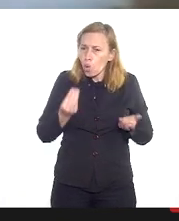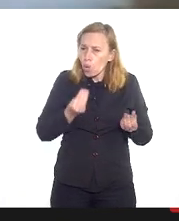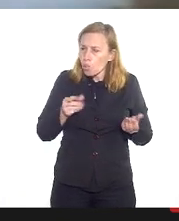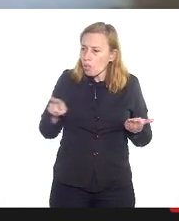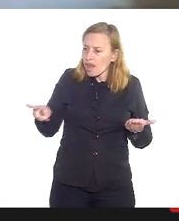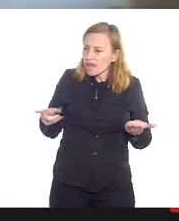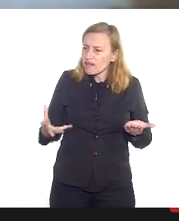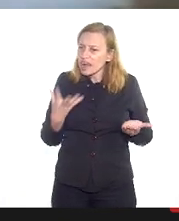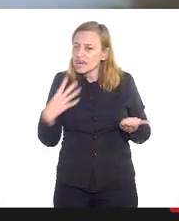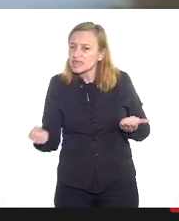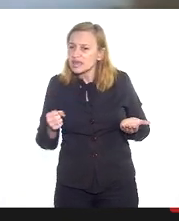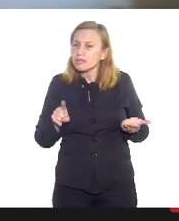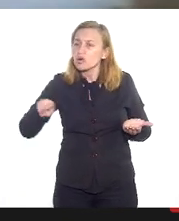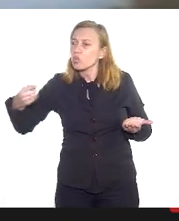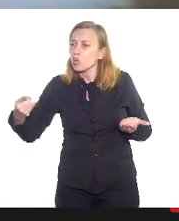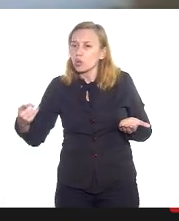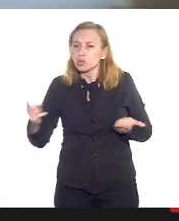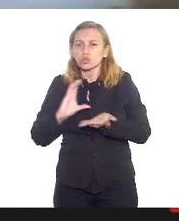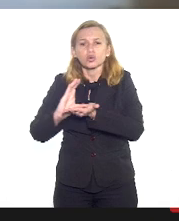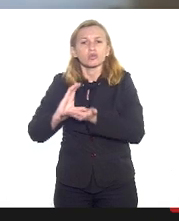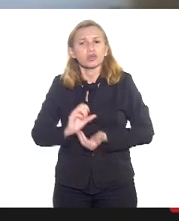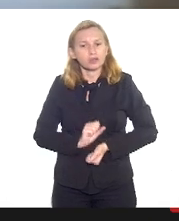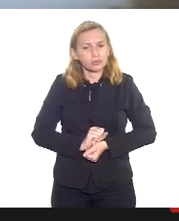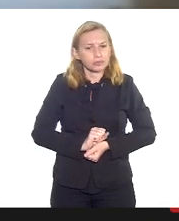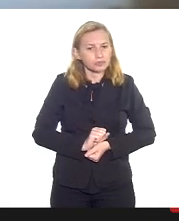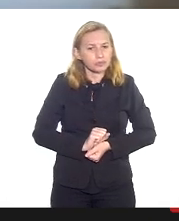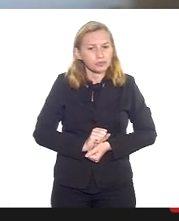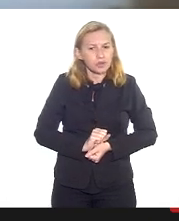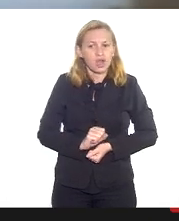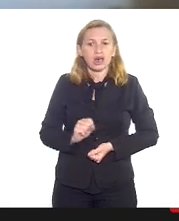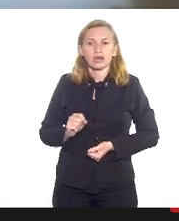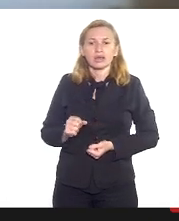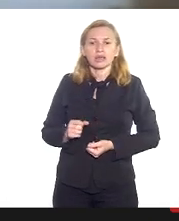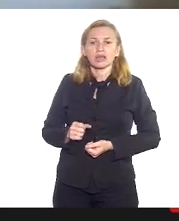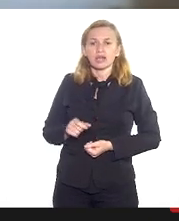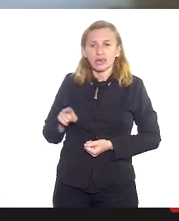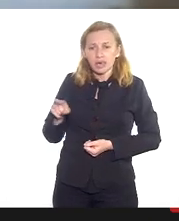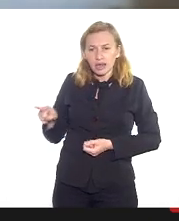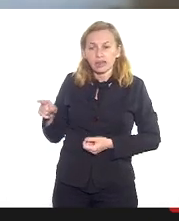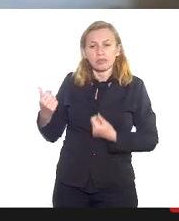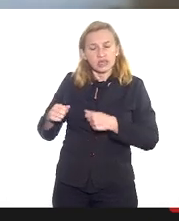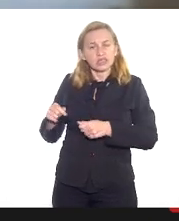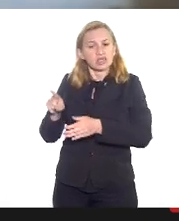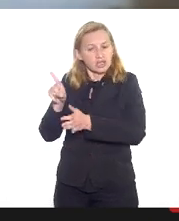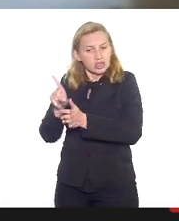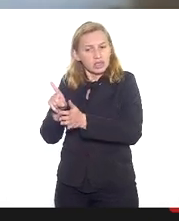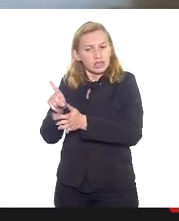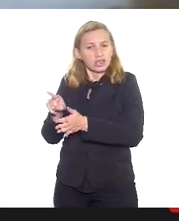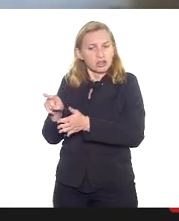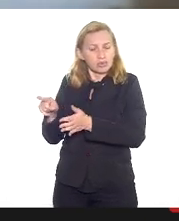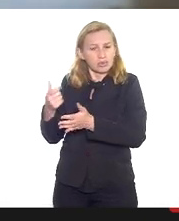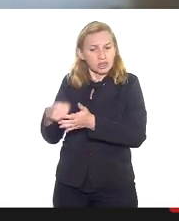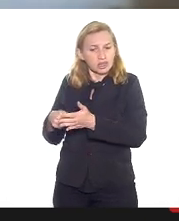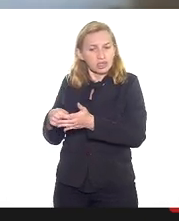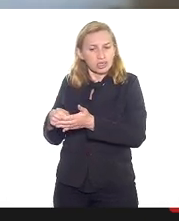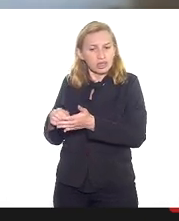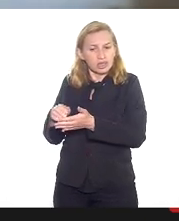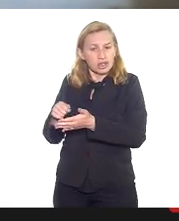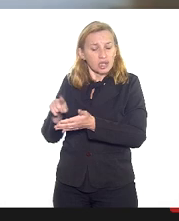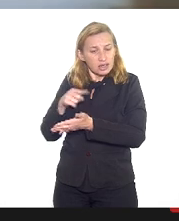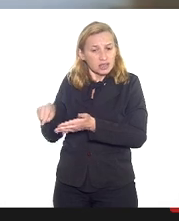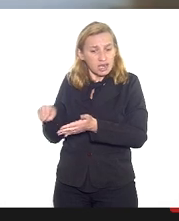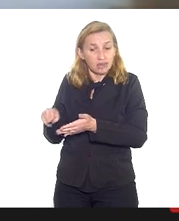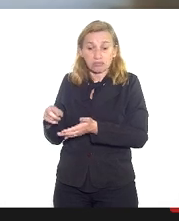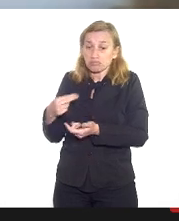gozar desse beneplácito? Em qualquer critério, ela é devedora quanto mais. Então, é preciso